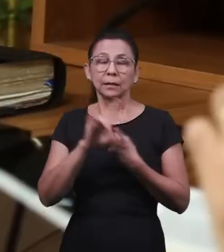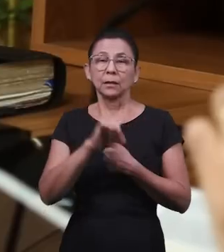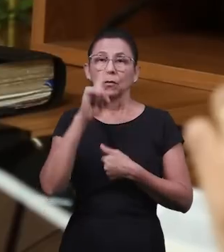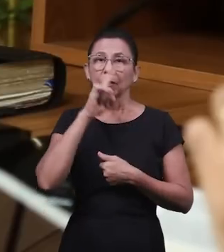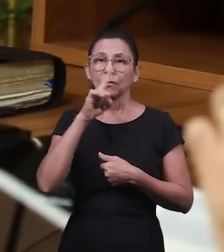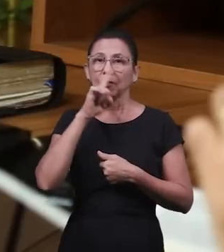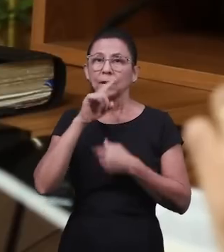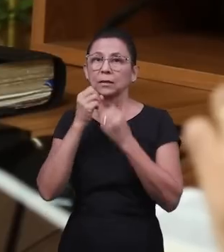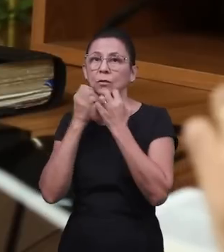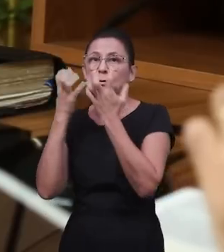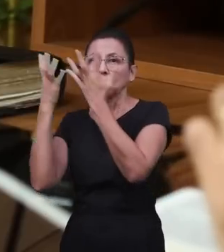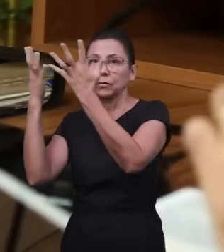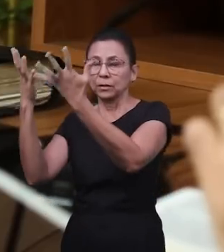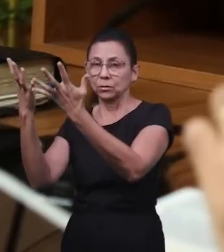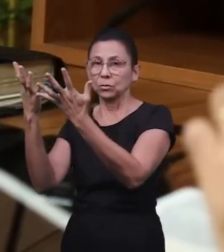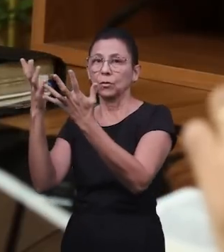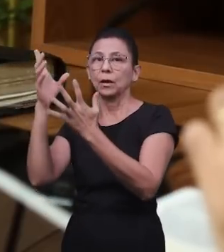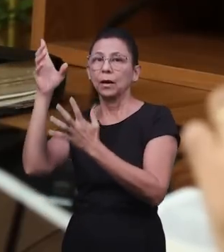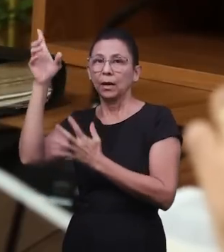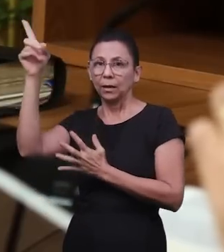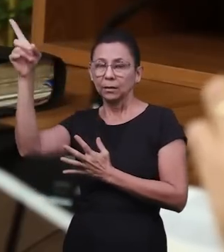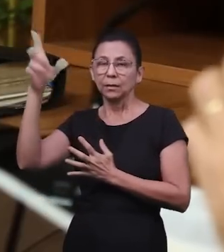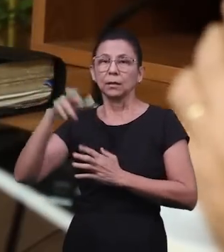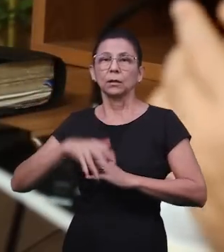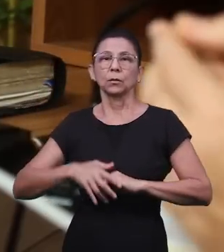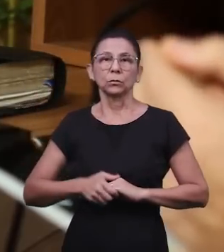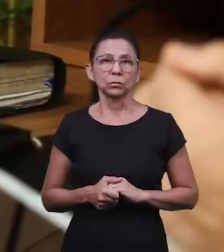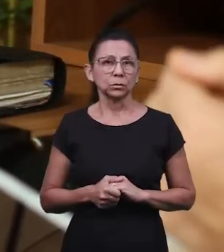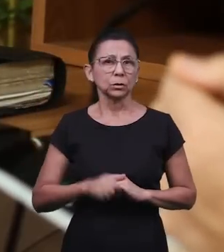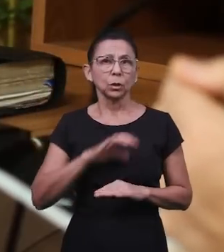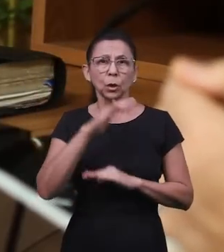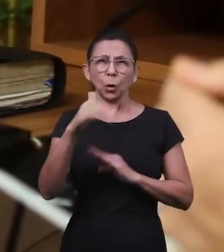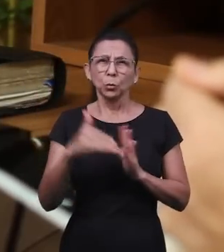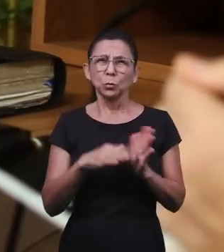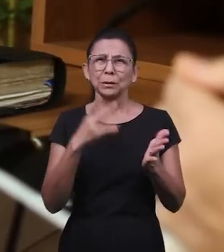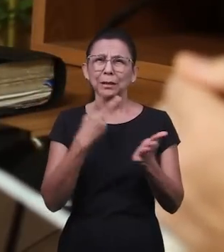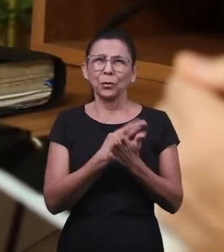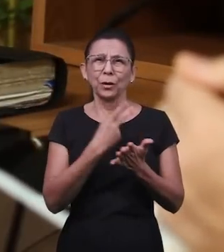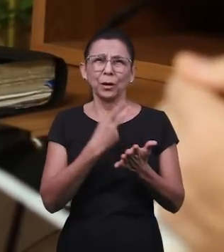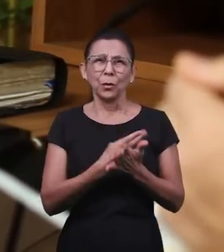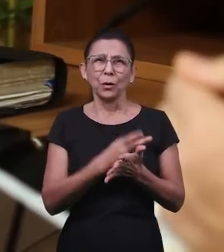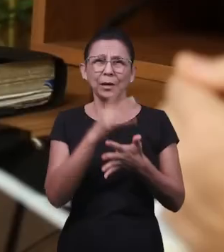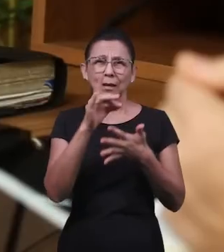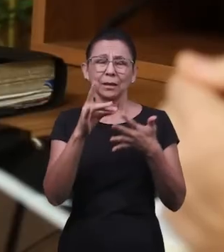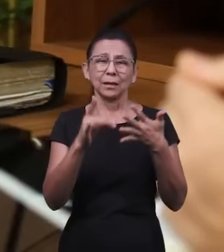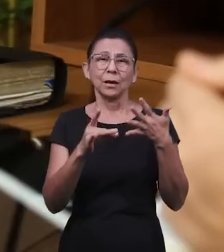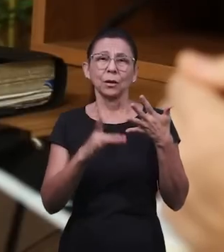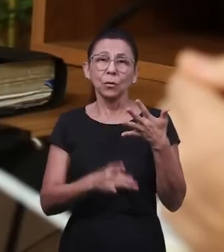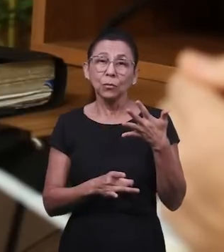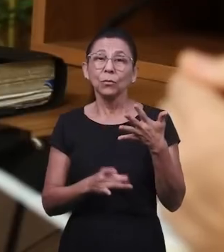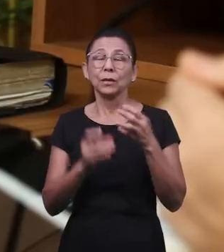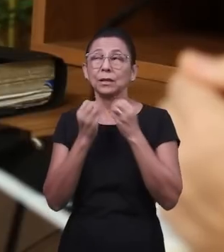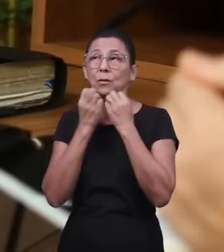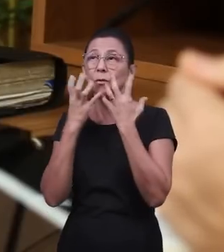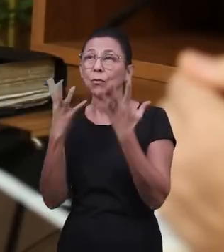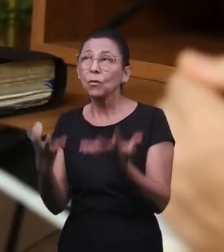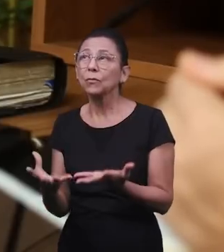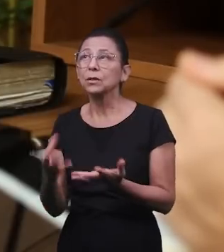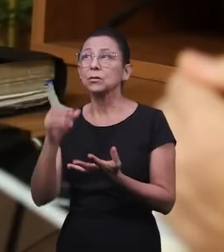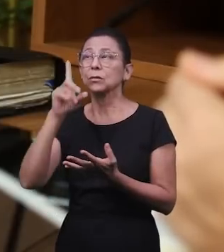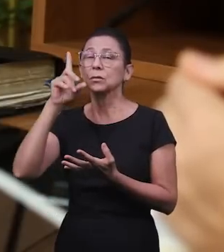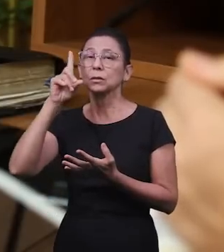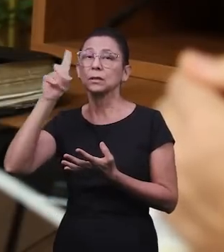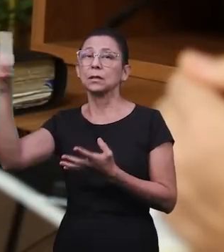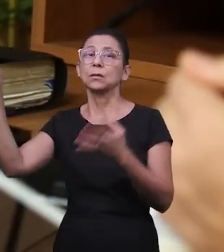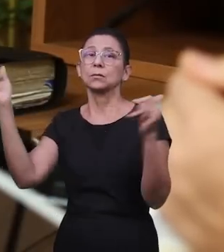para Israel, assumiu novamente o reino, mas ele consertou tudo que ele fez errado. Então a confissão é também com